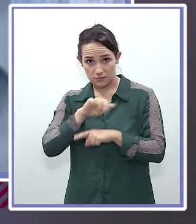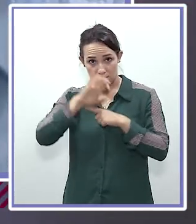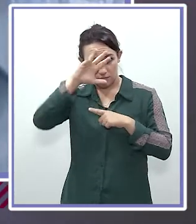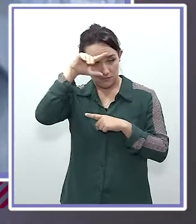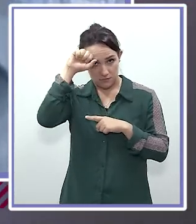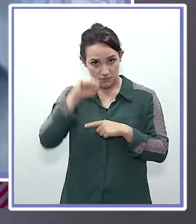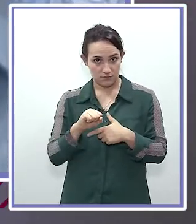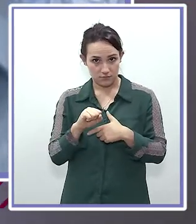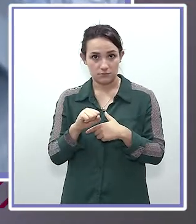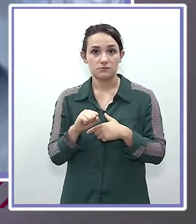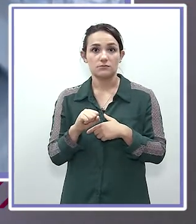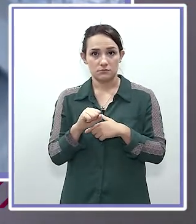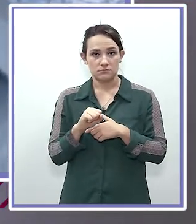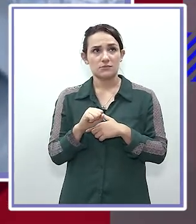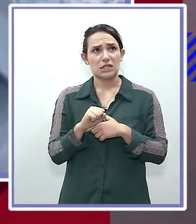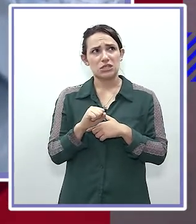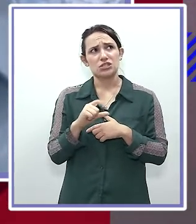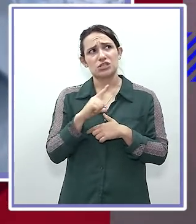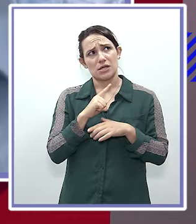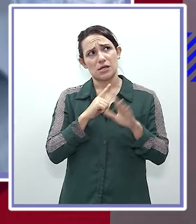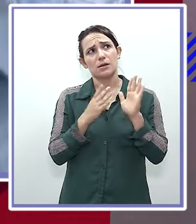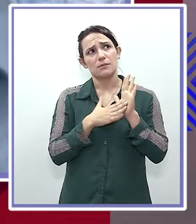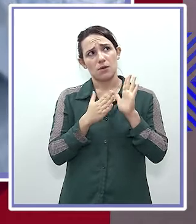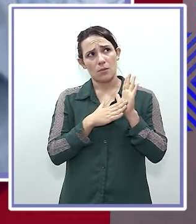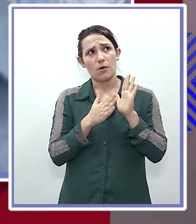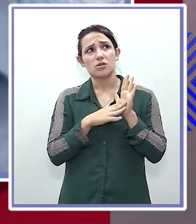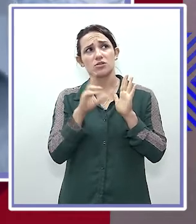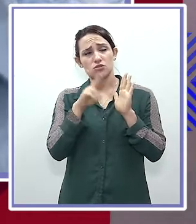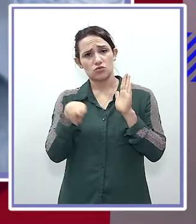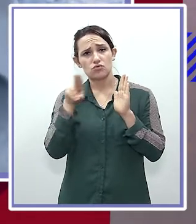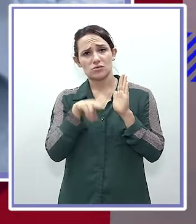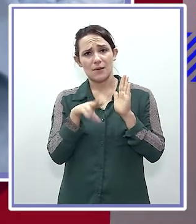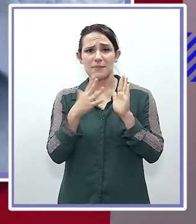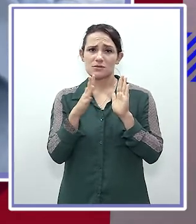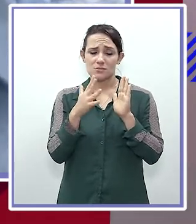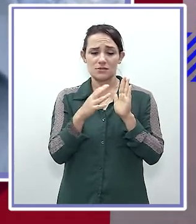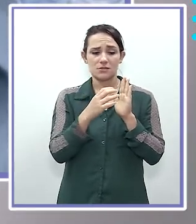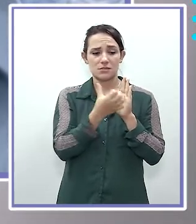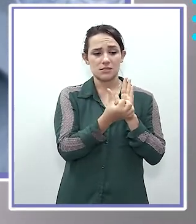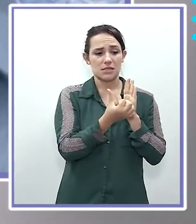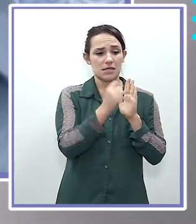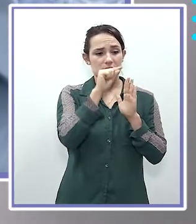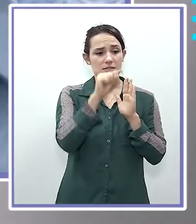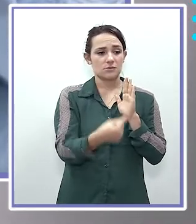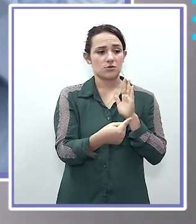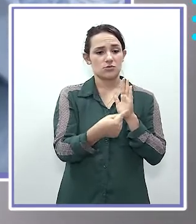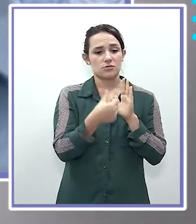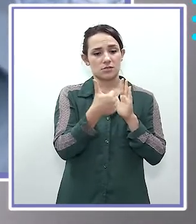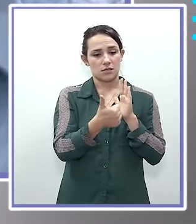ideia, o Mato Grosso do Sul ele teve um consumo, né, durante todo o ano, tal, de